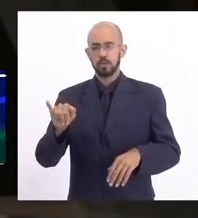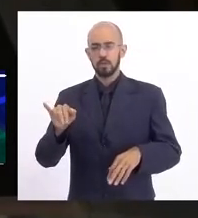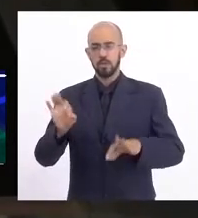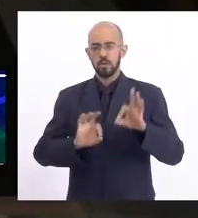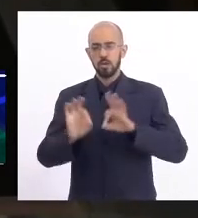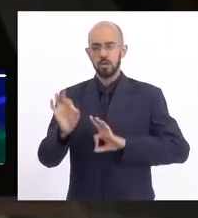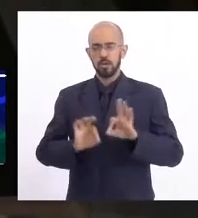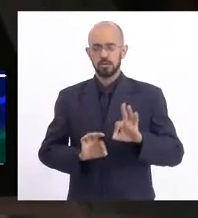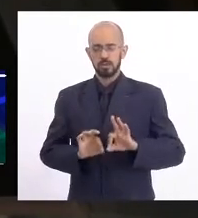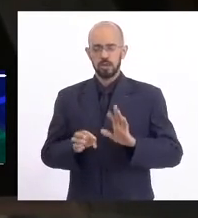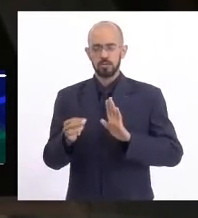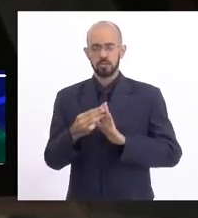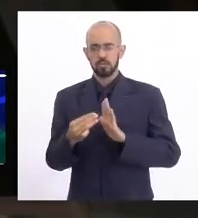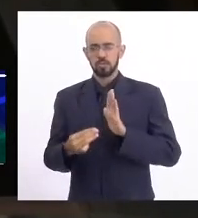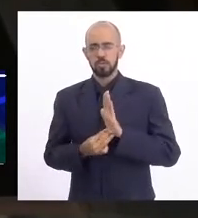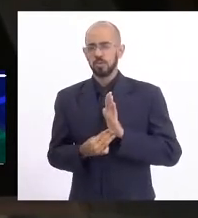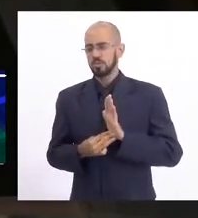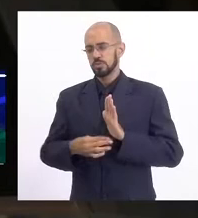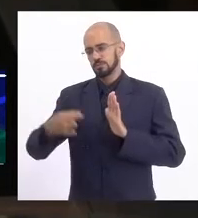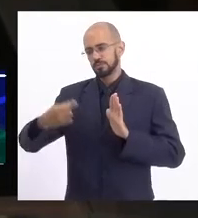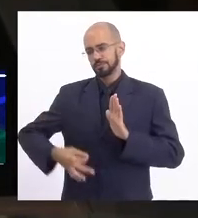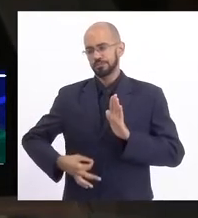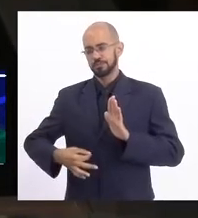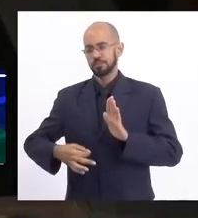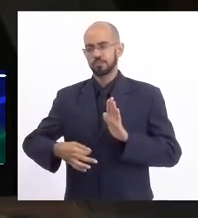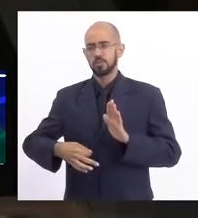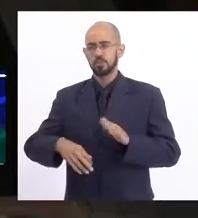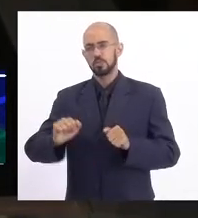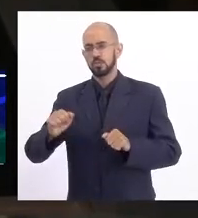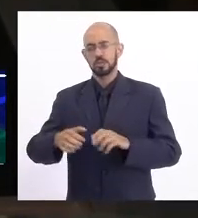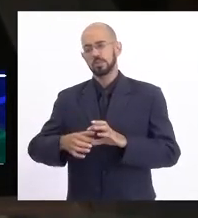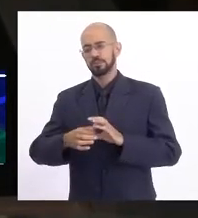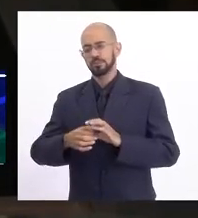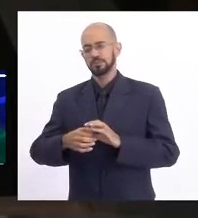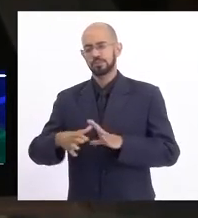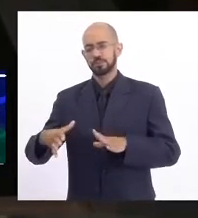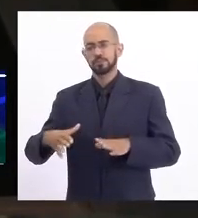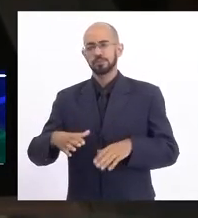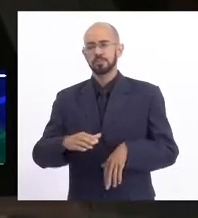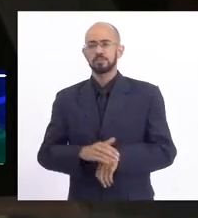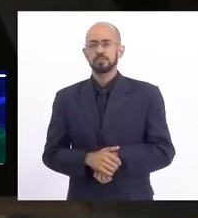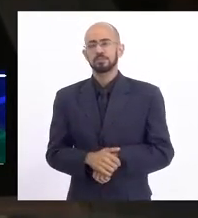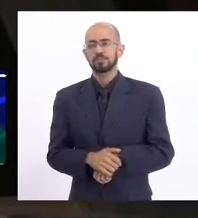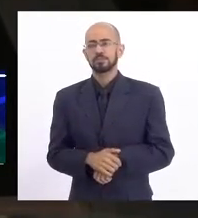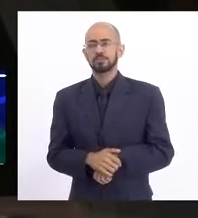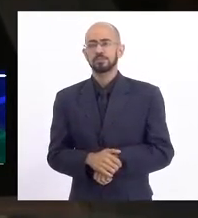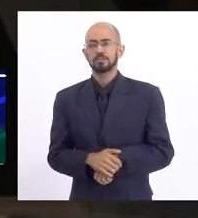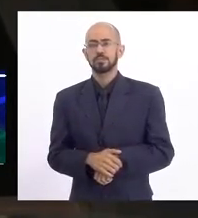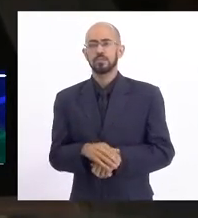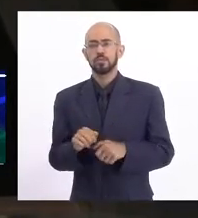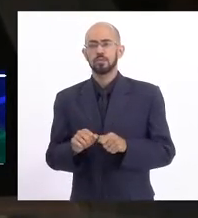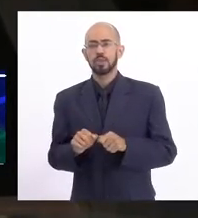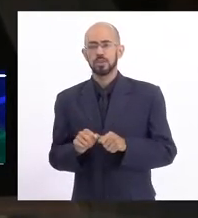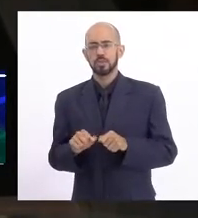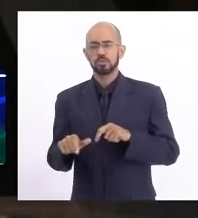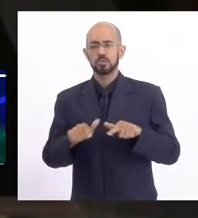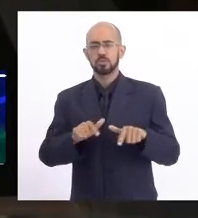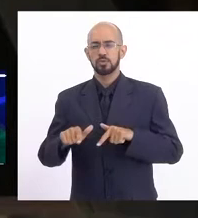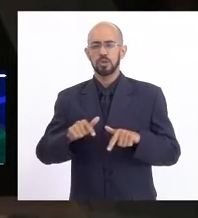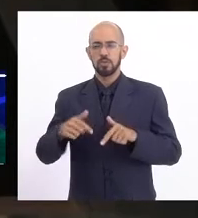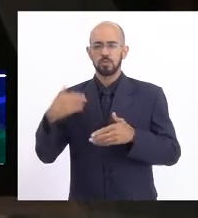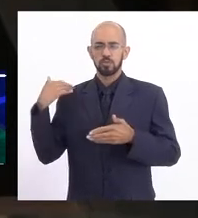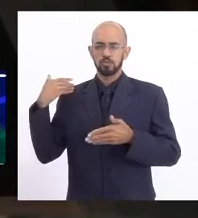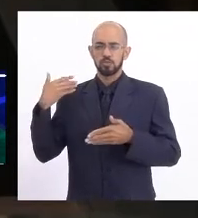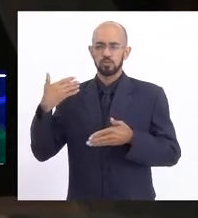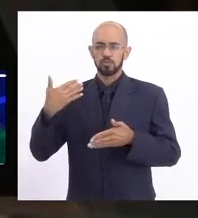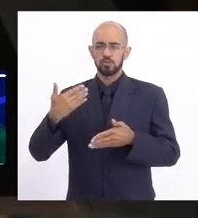organizada, metódica, enfim, democrática, com que conduziu os trabalhos ao longo de um